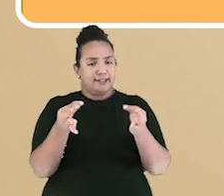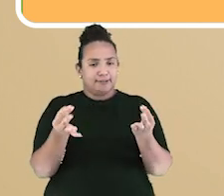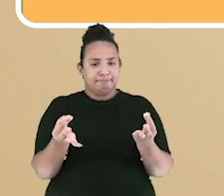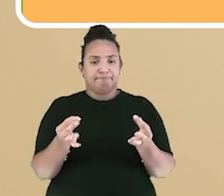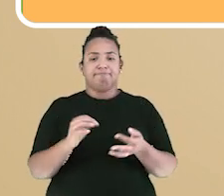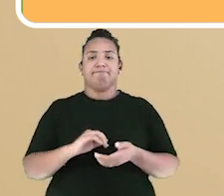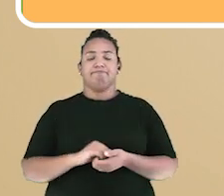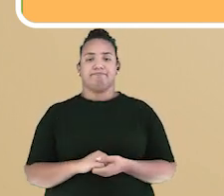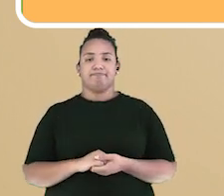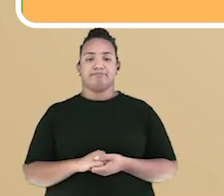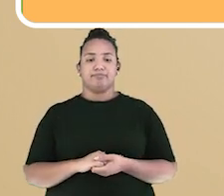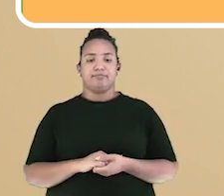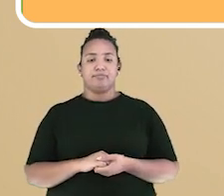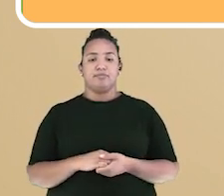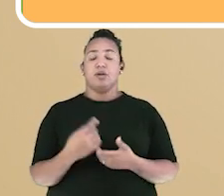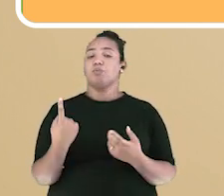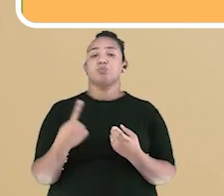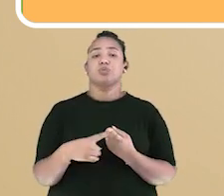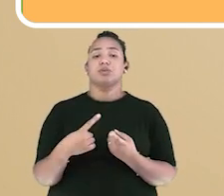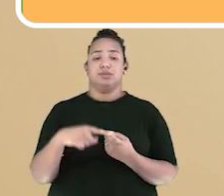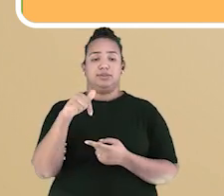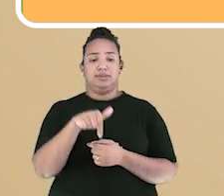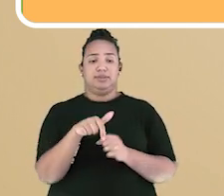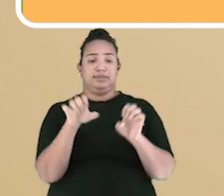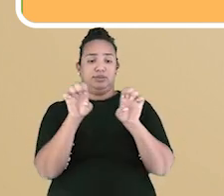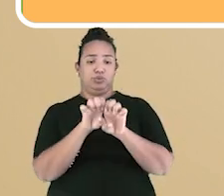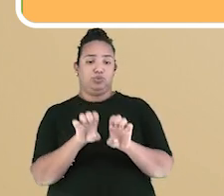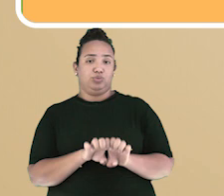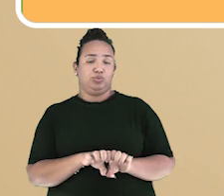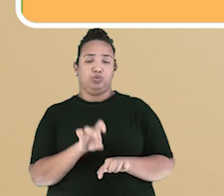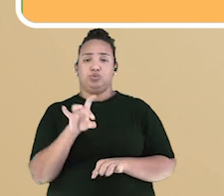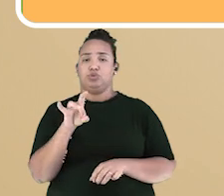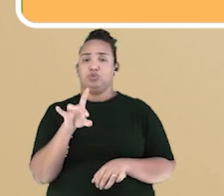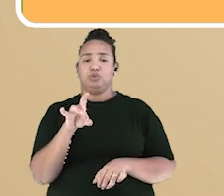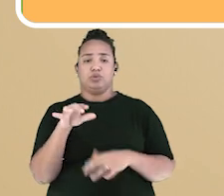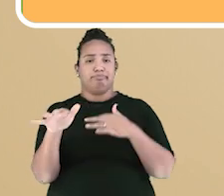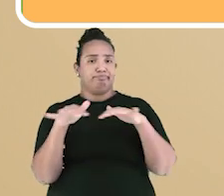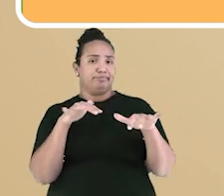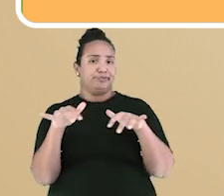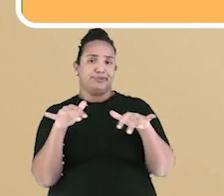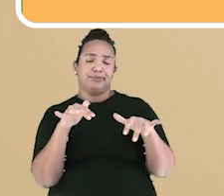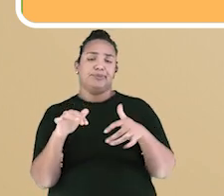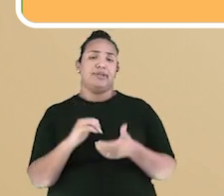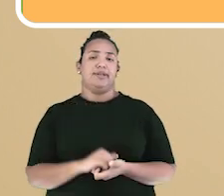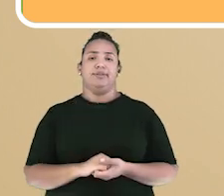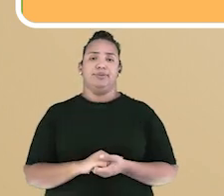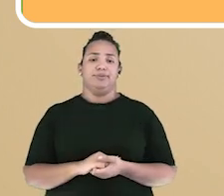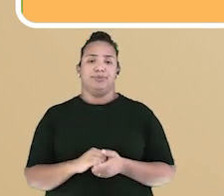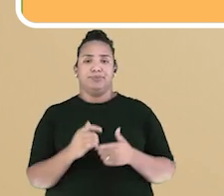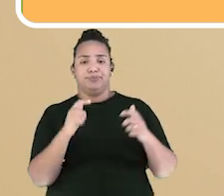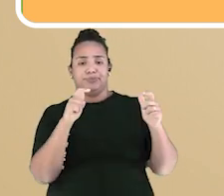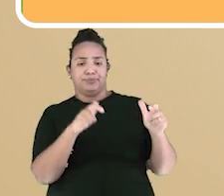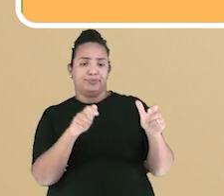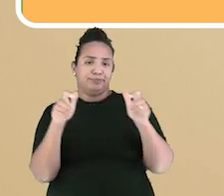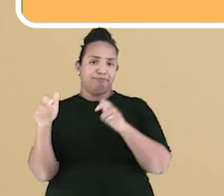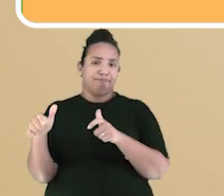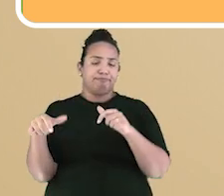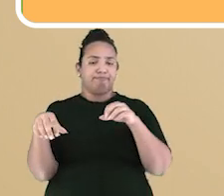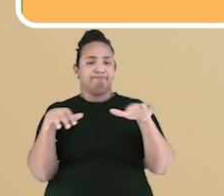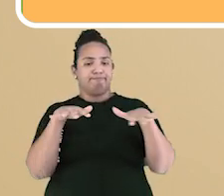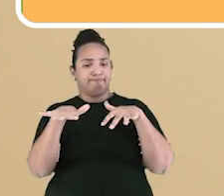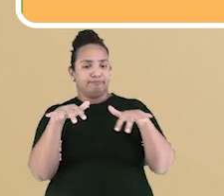simples. E por que isso? Porque a estrutura dela é pensada apenas para o deslocamento. A pessoa usa apenas para se locomover, às vezes para